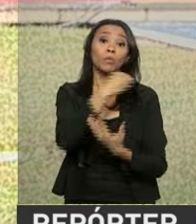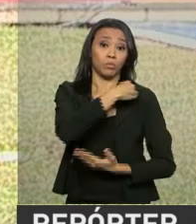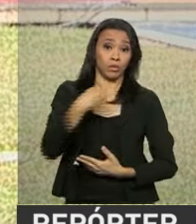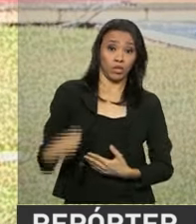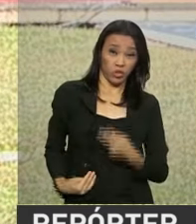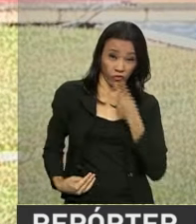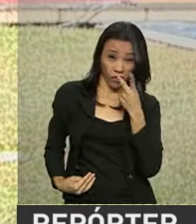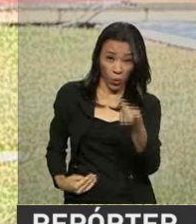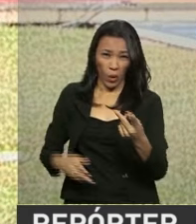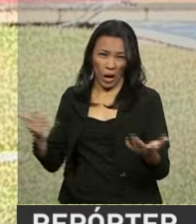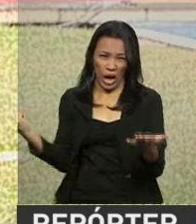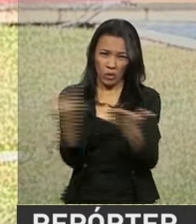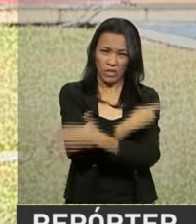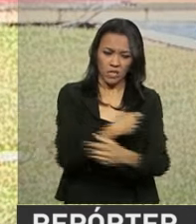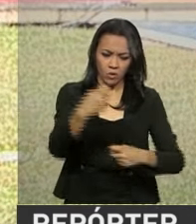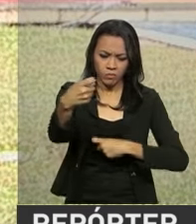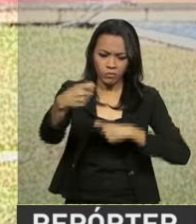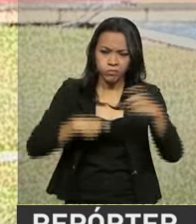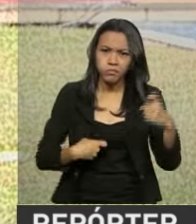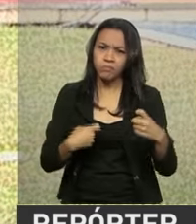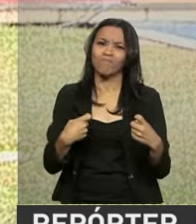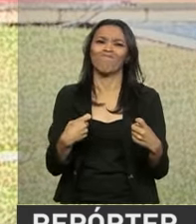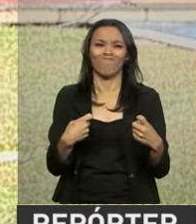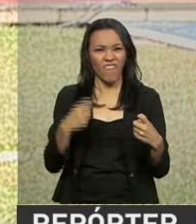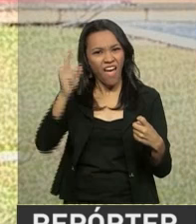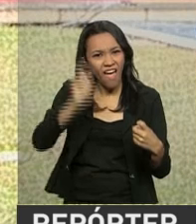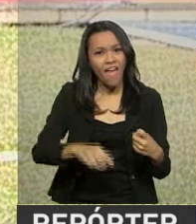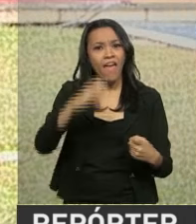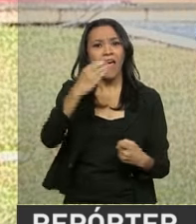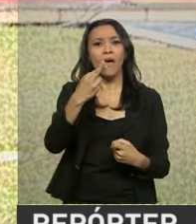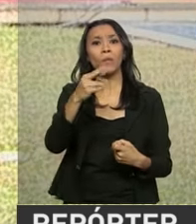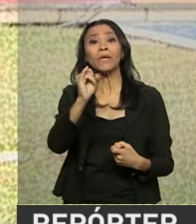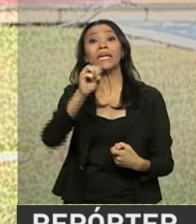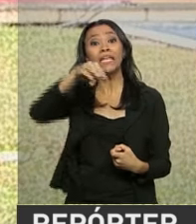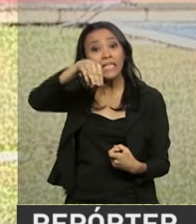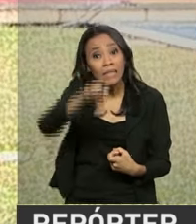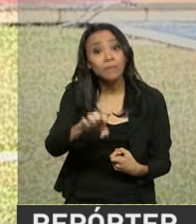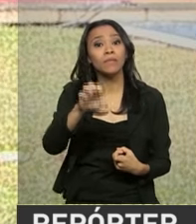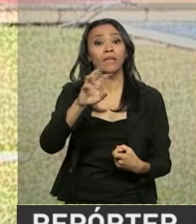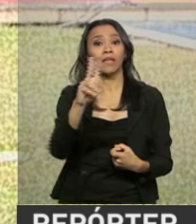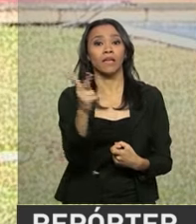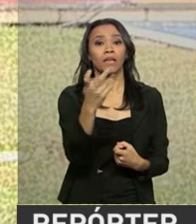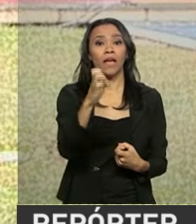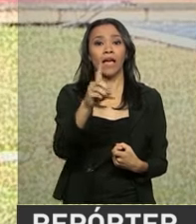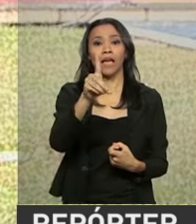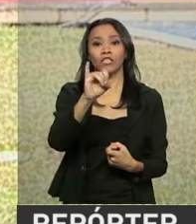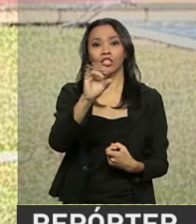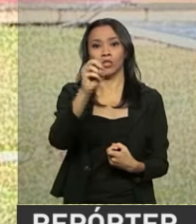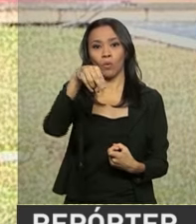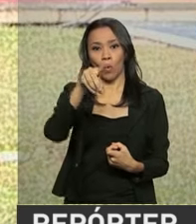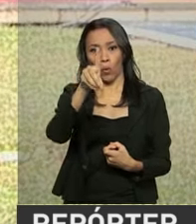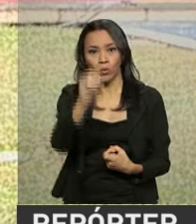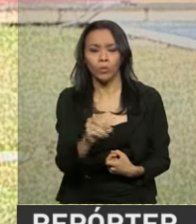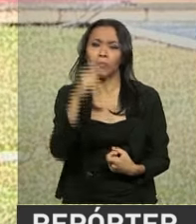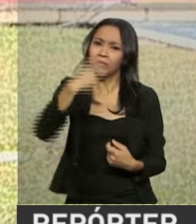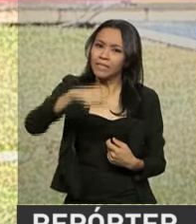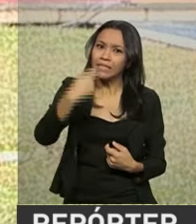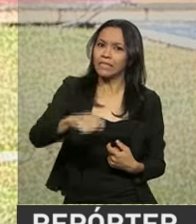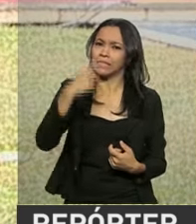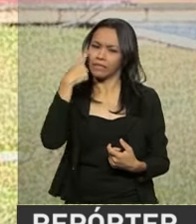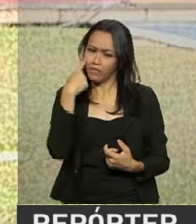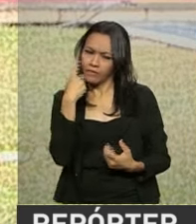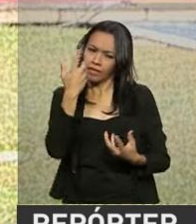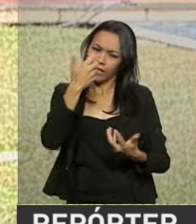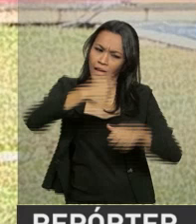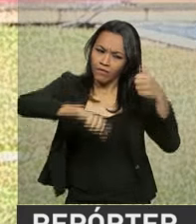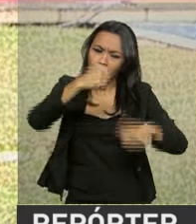do estupro ter uma das penas mais altas por ser um crime hediondo, é preciso rever o sistema de progressão do regime